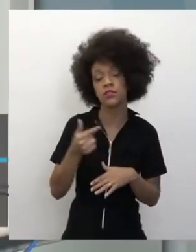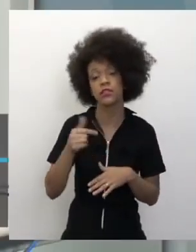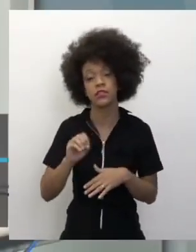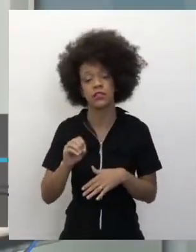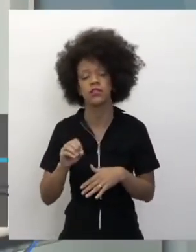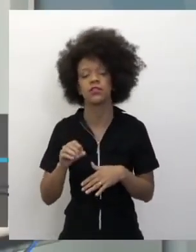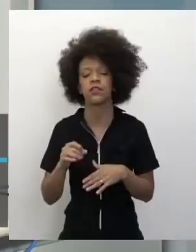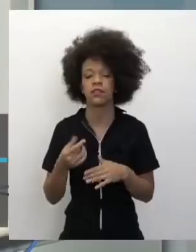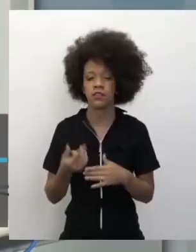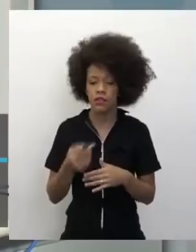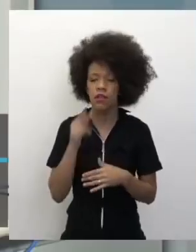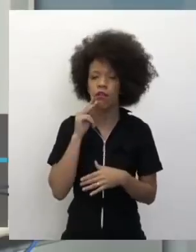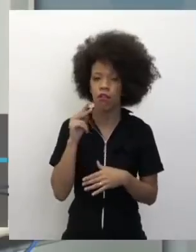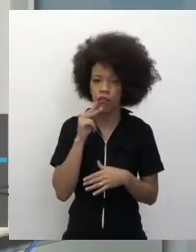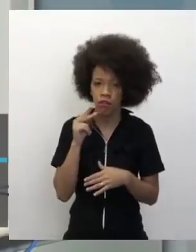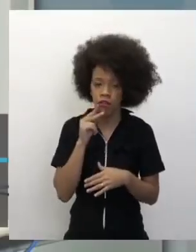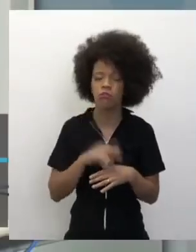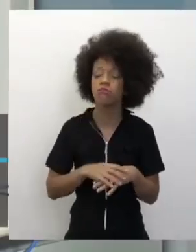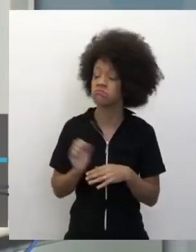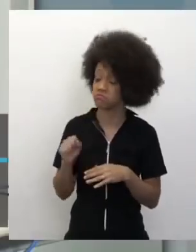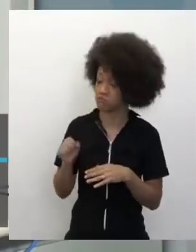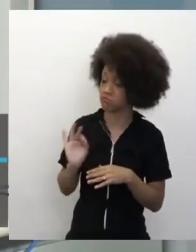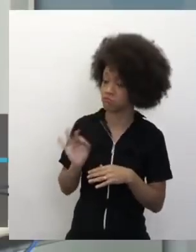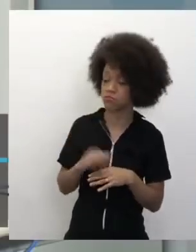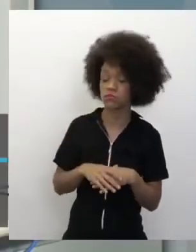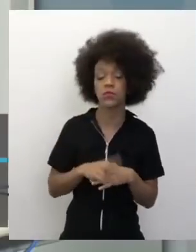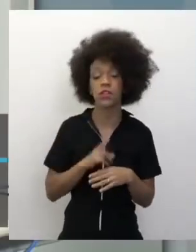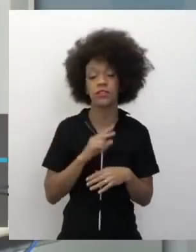escritório. É isso mesmo. Pro Viviane.